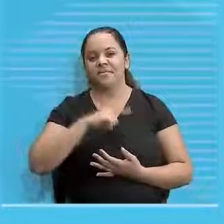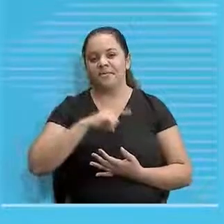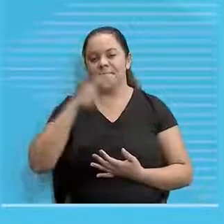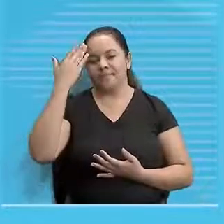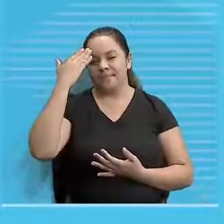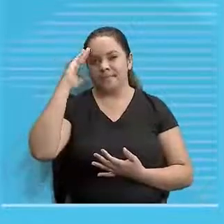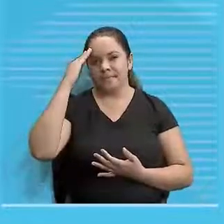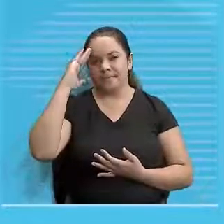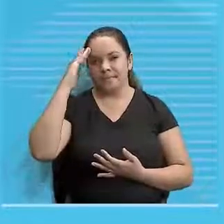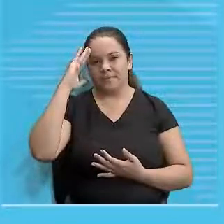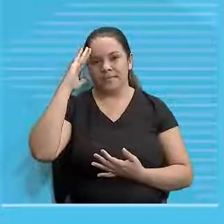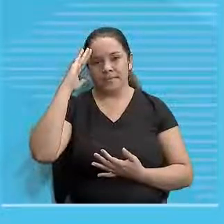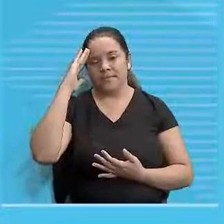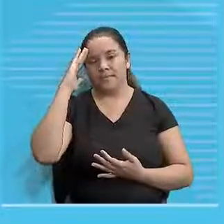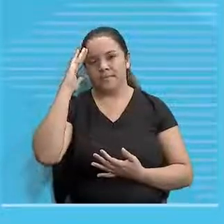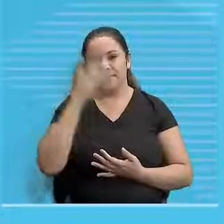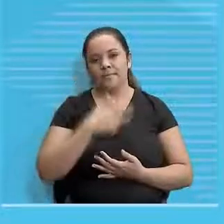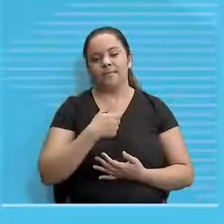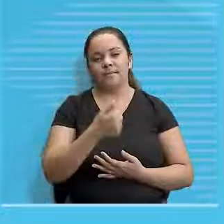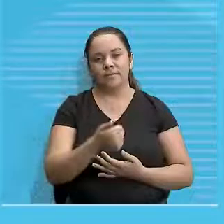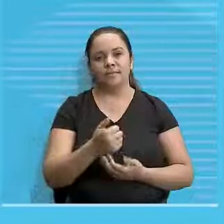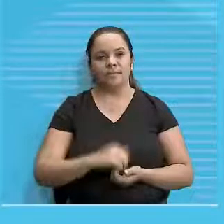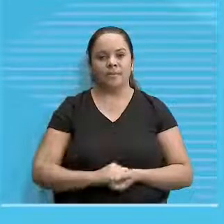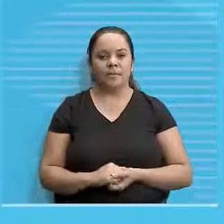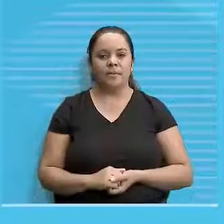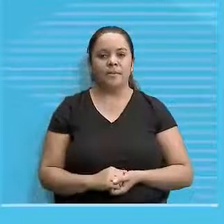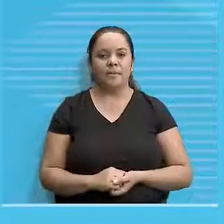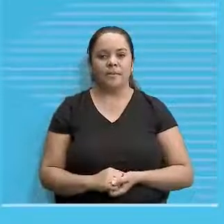né, do que a gente quer fazer.